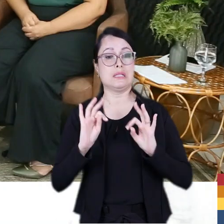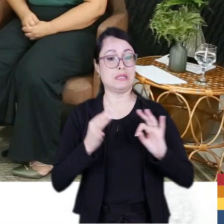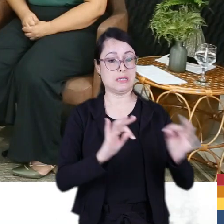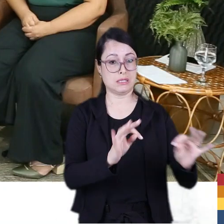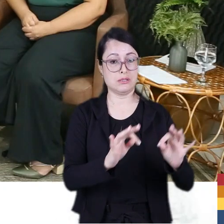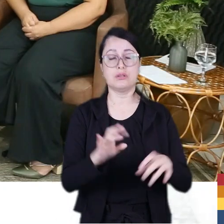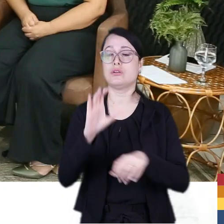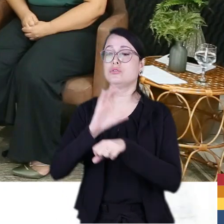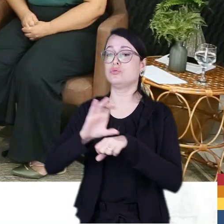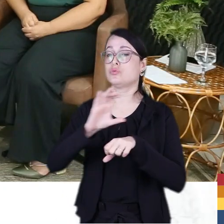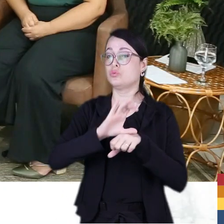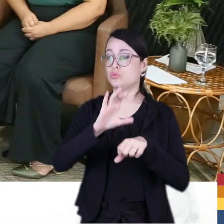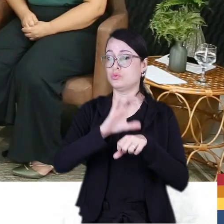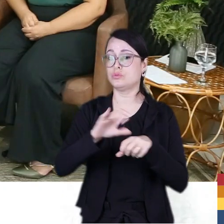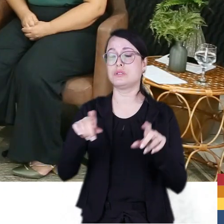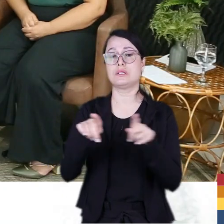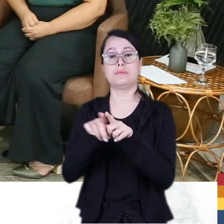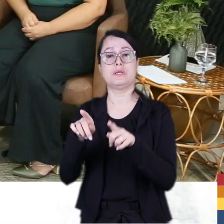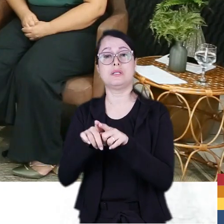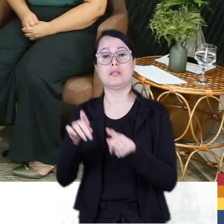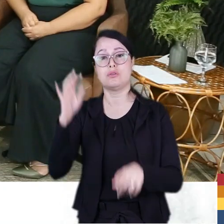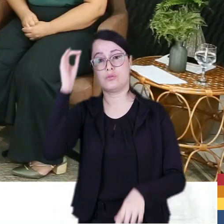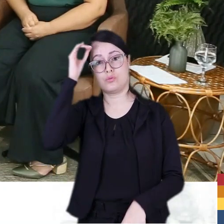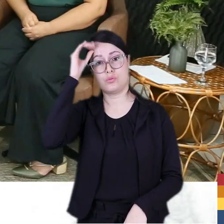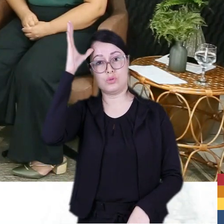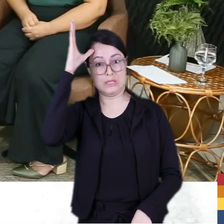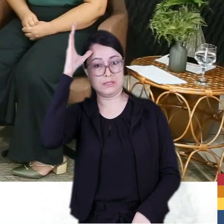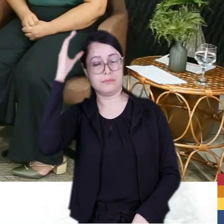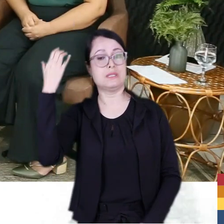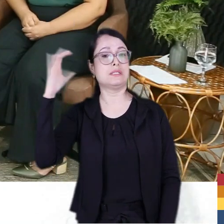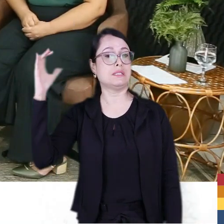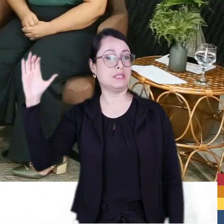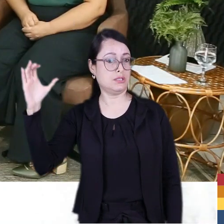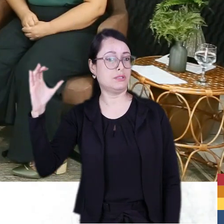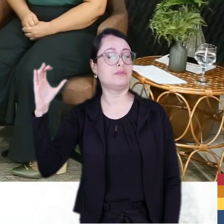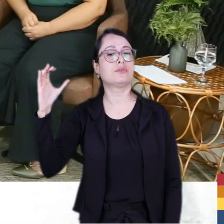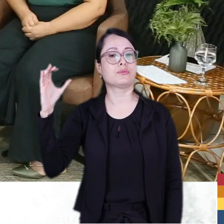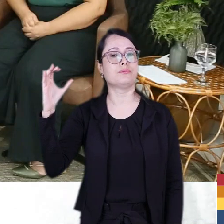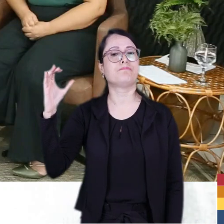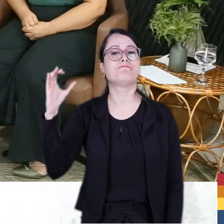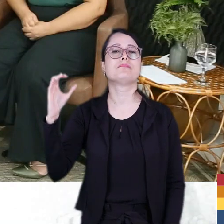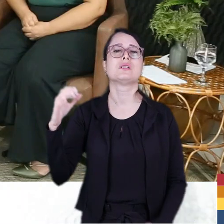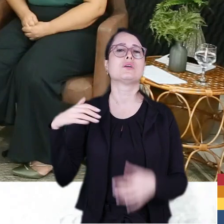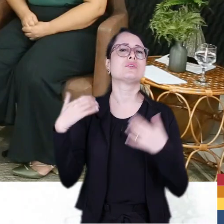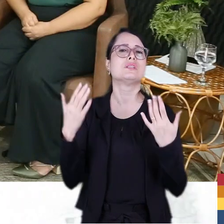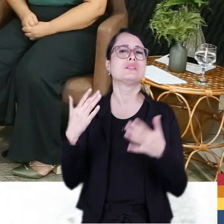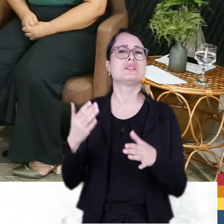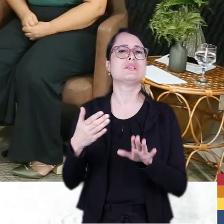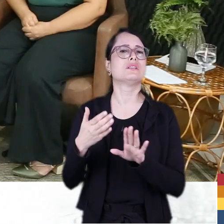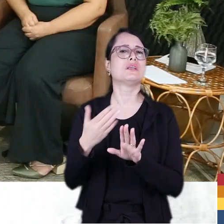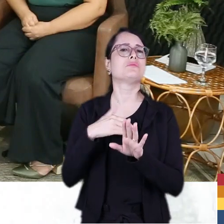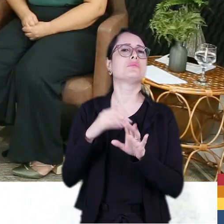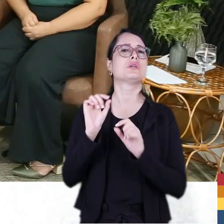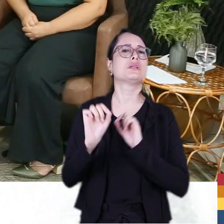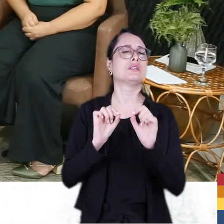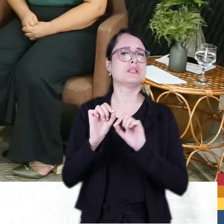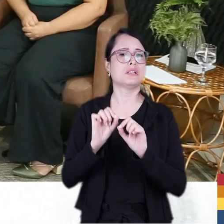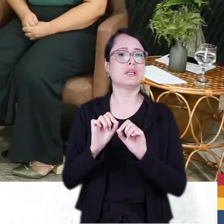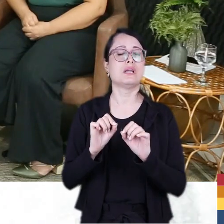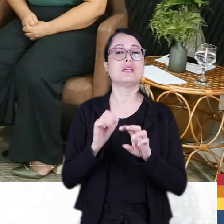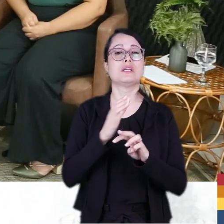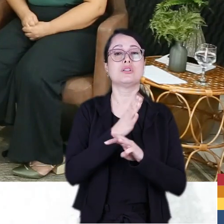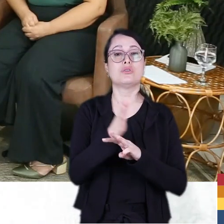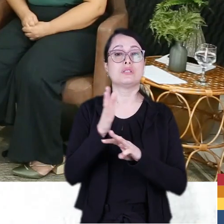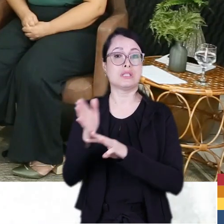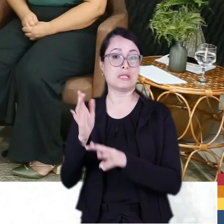também temos pessoal a questão da conexão é importante haver uma conexão entre o eixo tecnológico que norteia a oferta